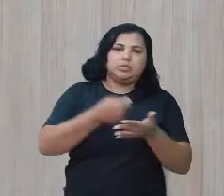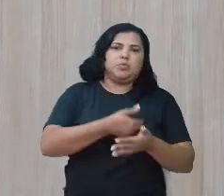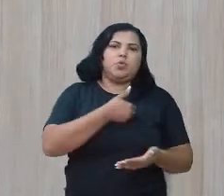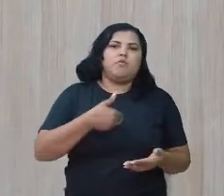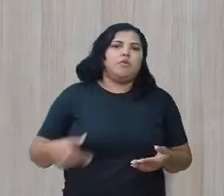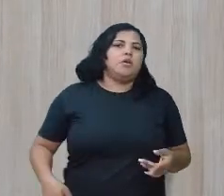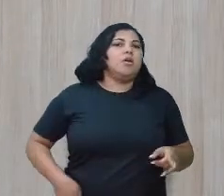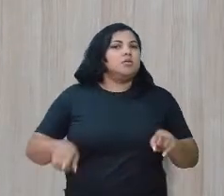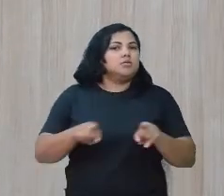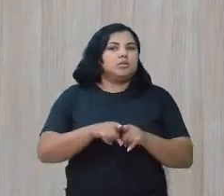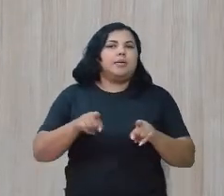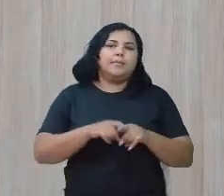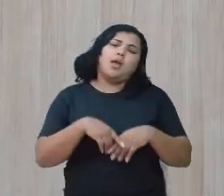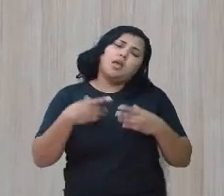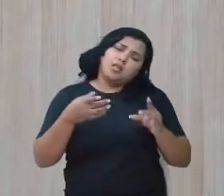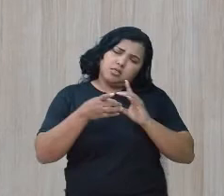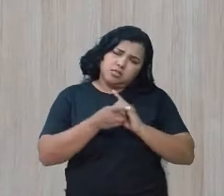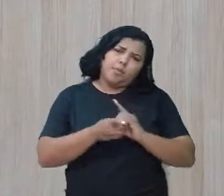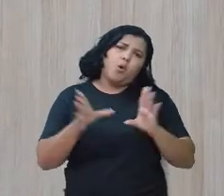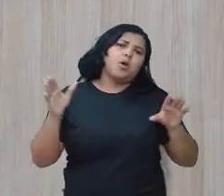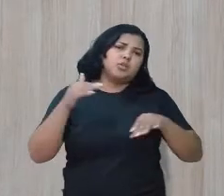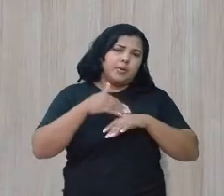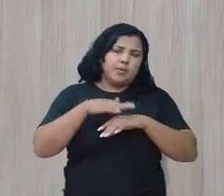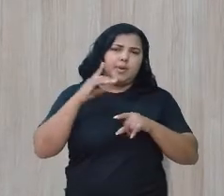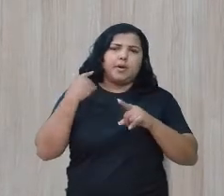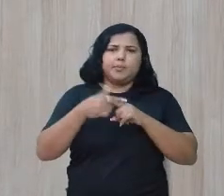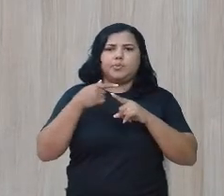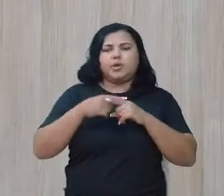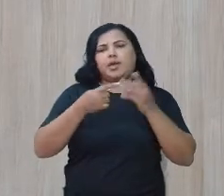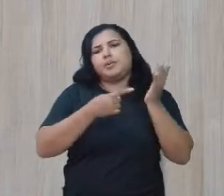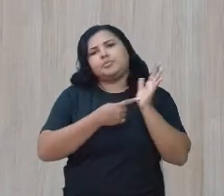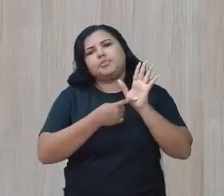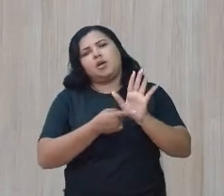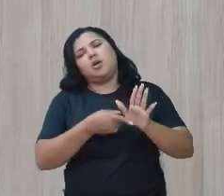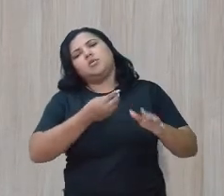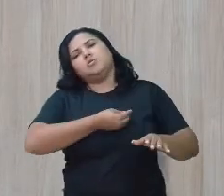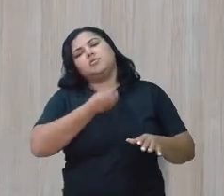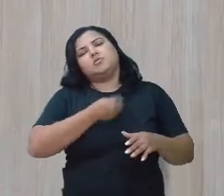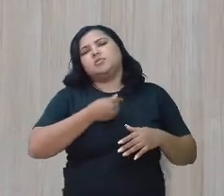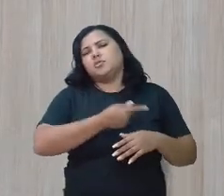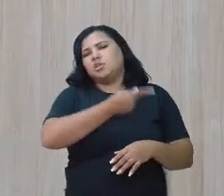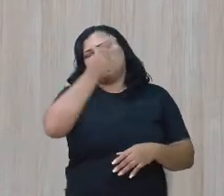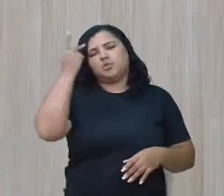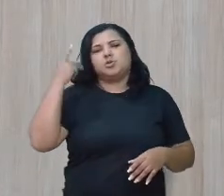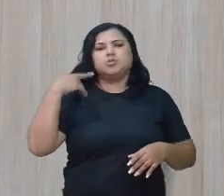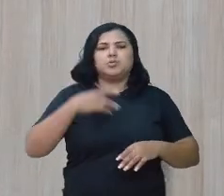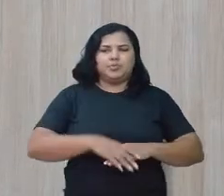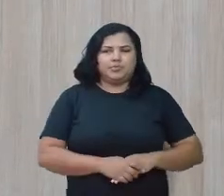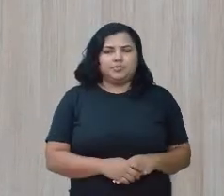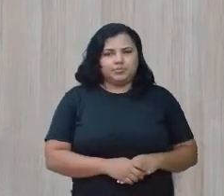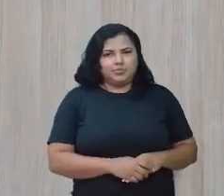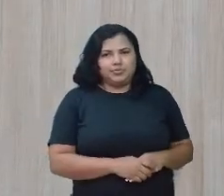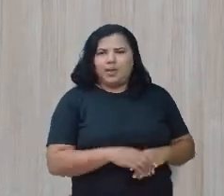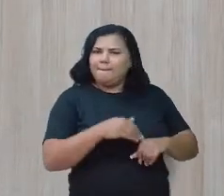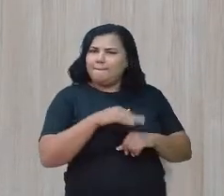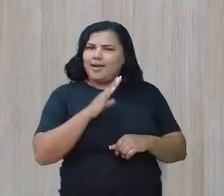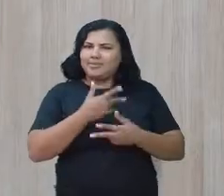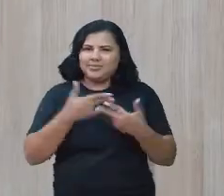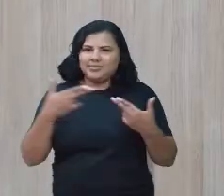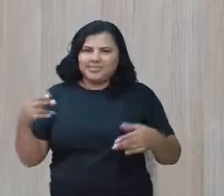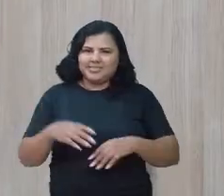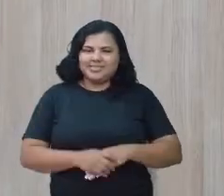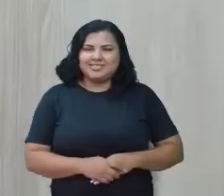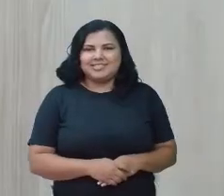também considerado mais democrático, porque ele traz a vida das pessoas comuns. Mais alguma coisa aí,